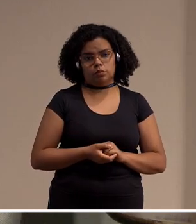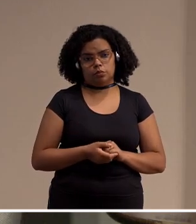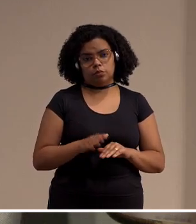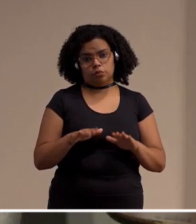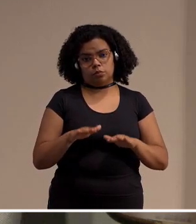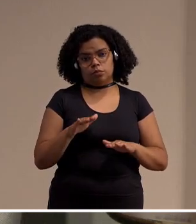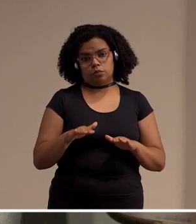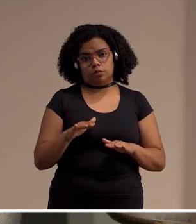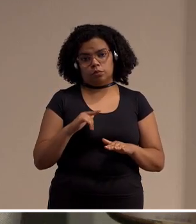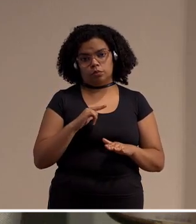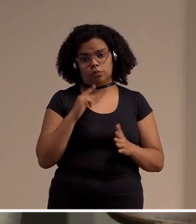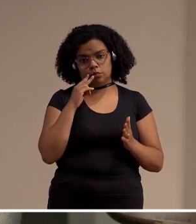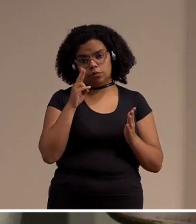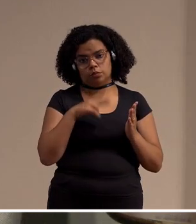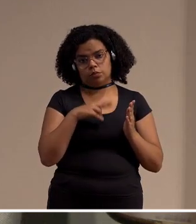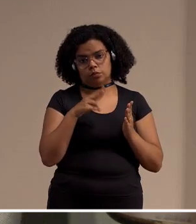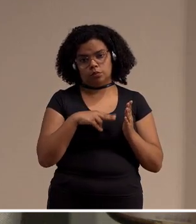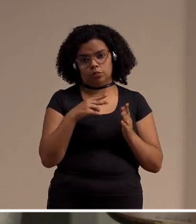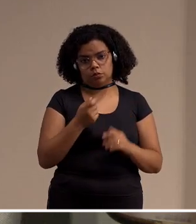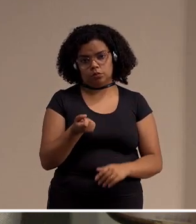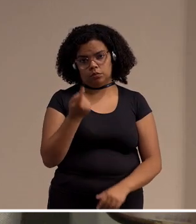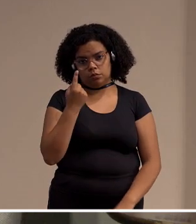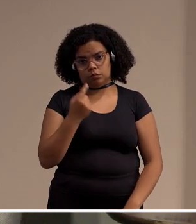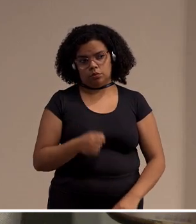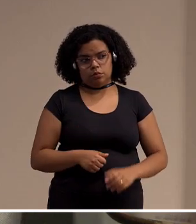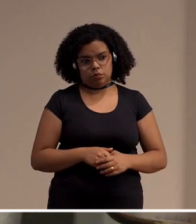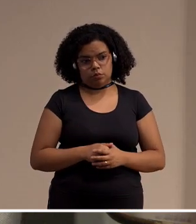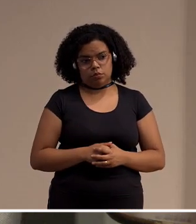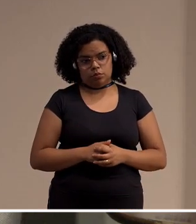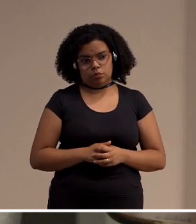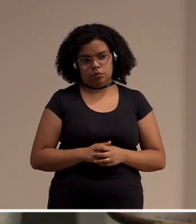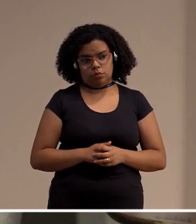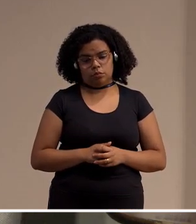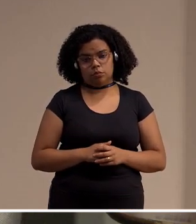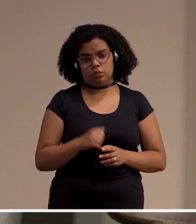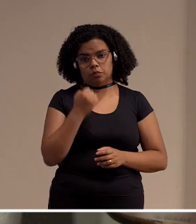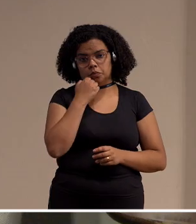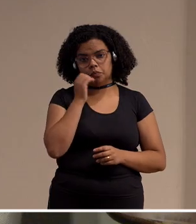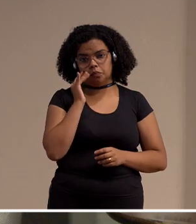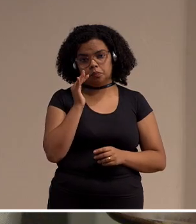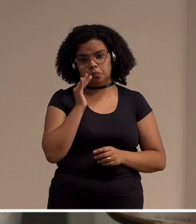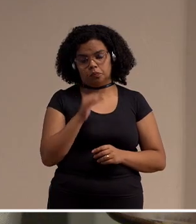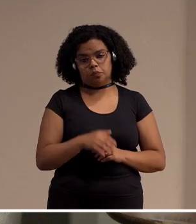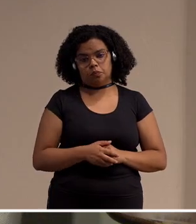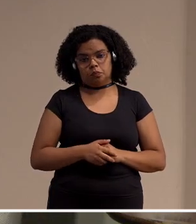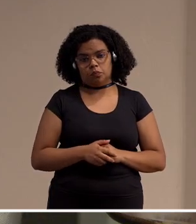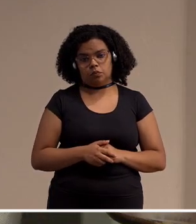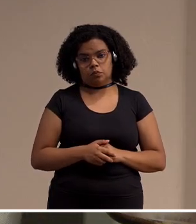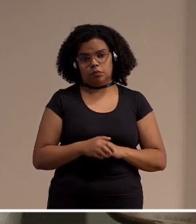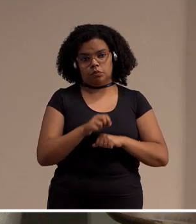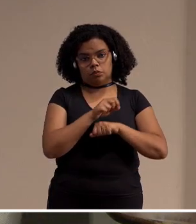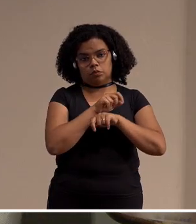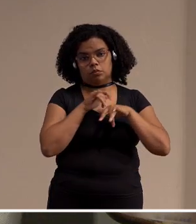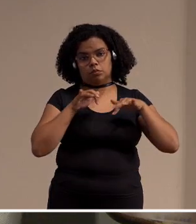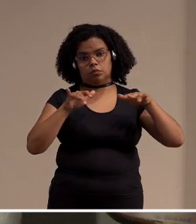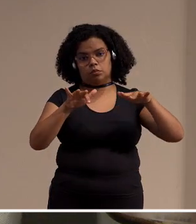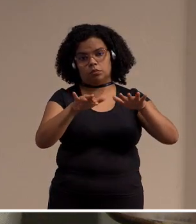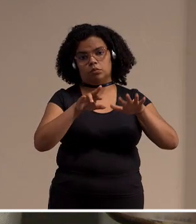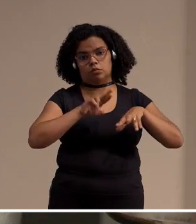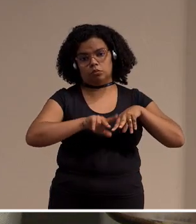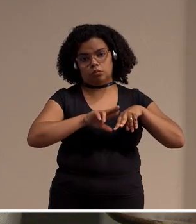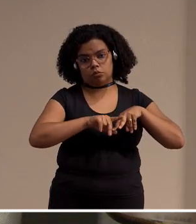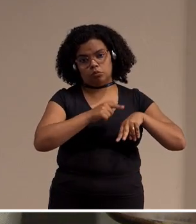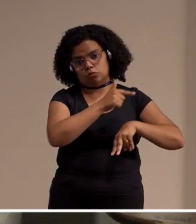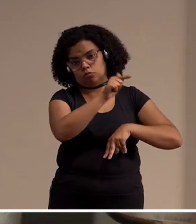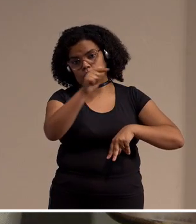talvez cause uma leitura um tanto estranha, não sei se você concorda, é que a ficção científica ela se disseminou nos outros gêneros, né?